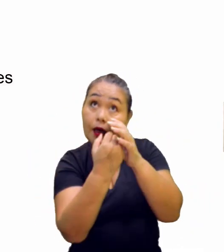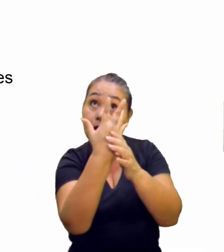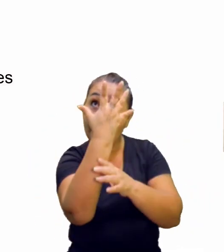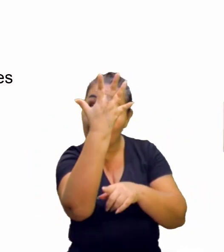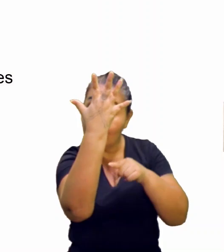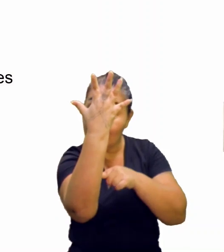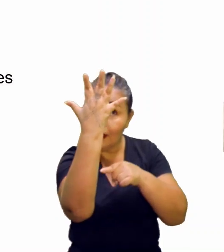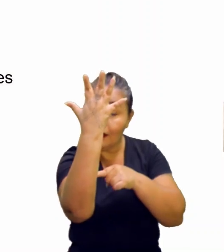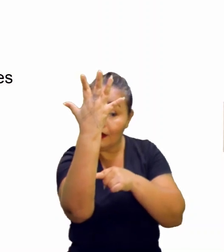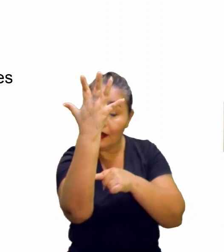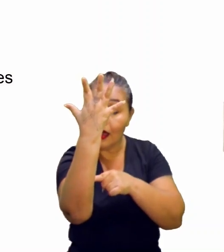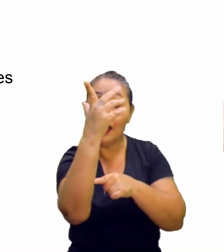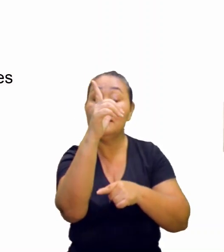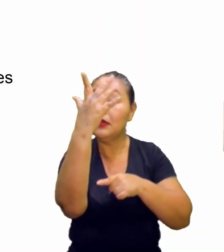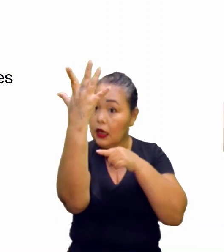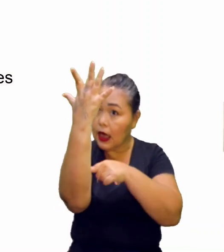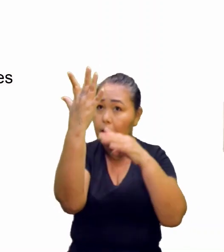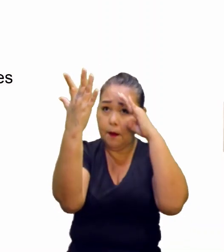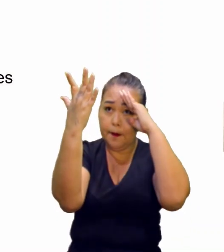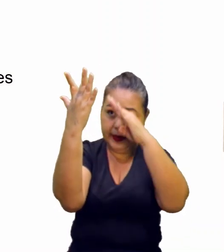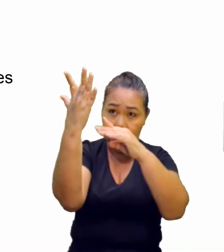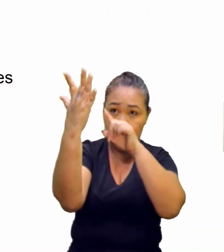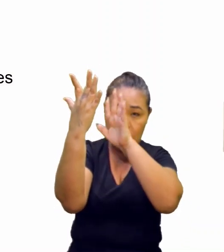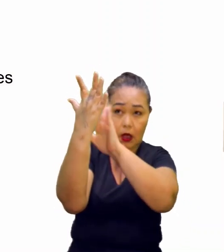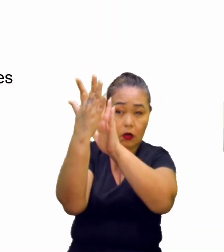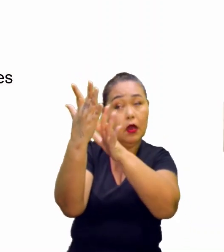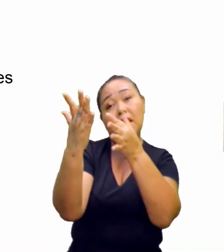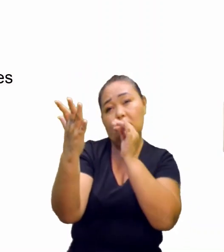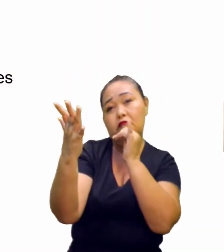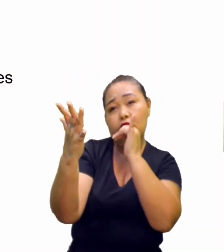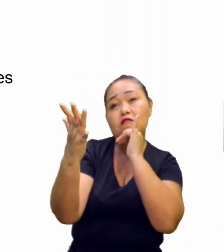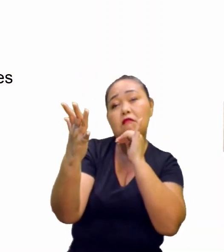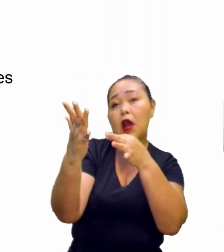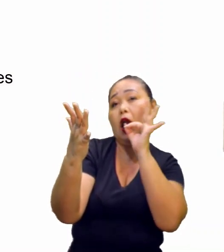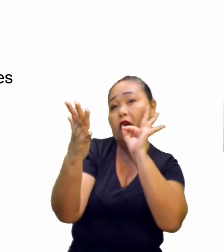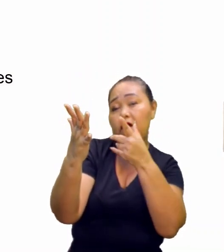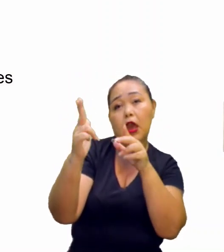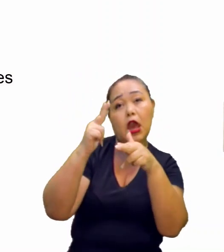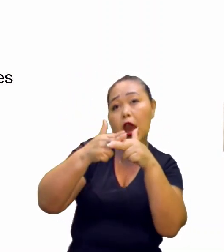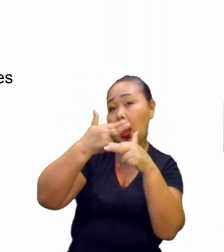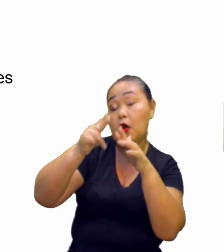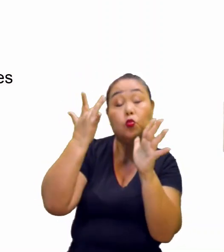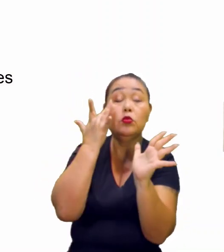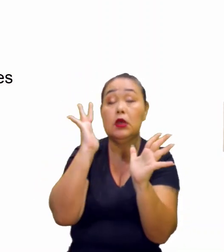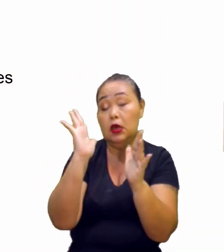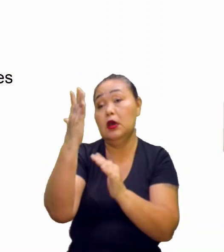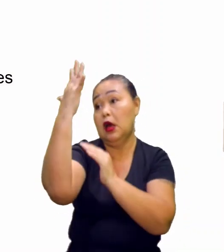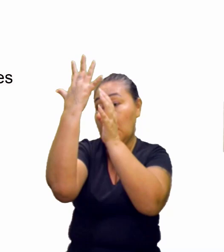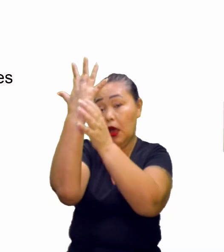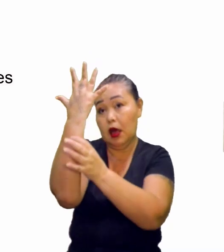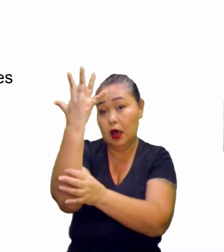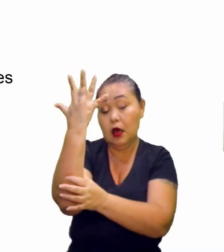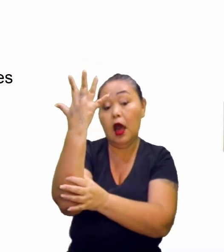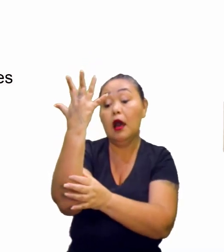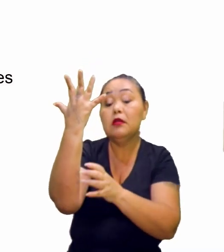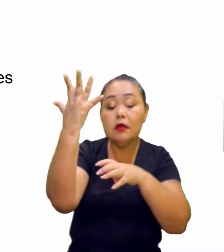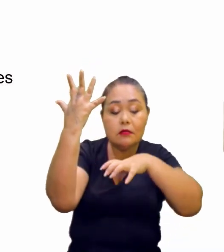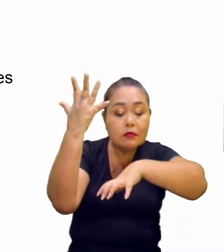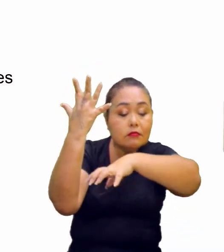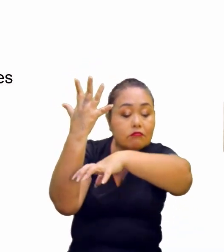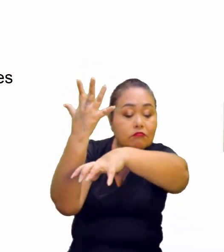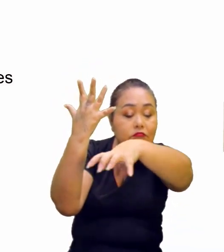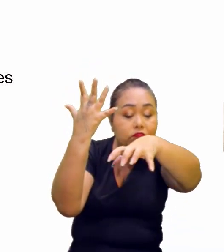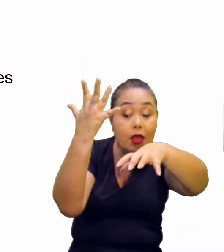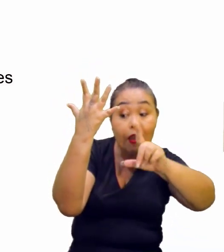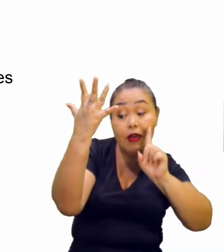Então, eu tenho uma espécie-chave, vamos dizer que seja café ou cacau, não sei, e aí eu vou ter as outras inseridas,